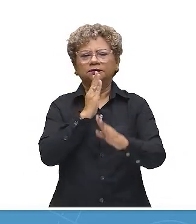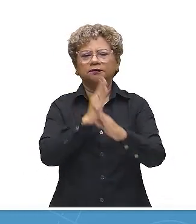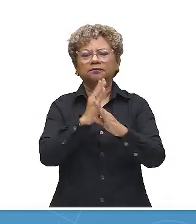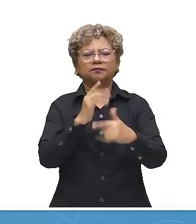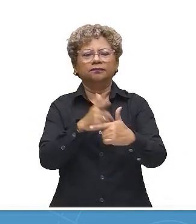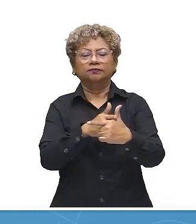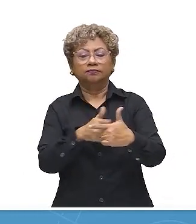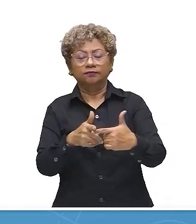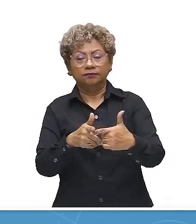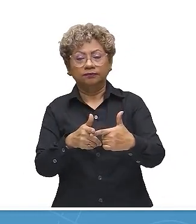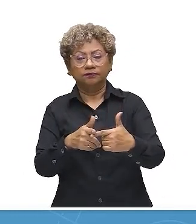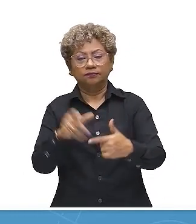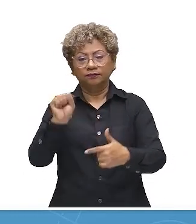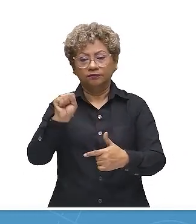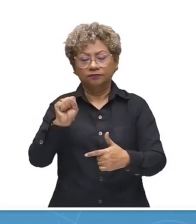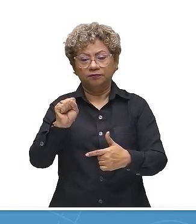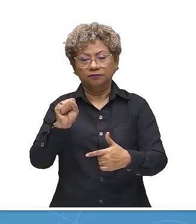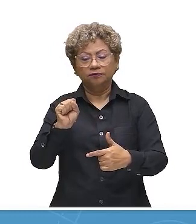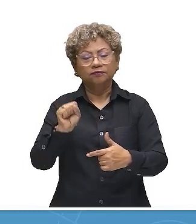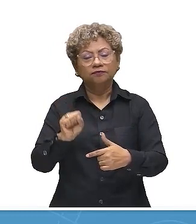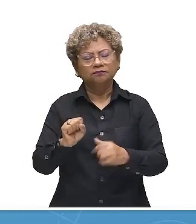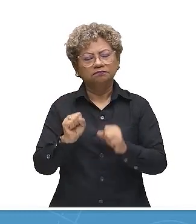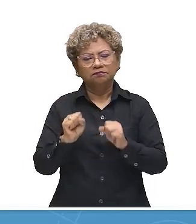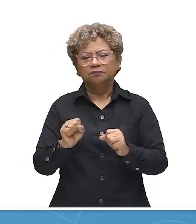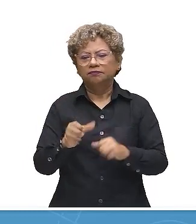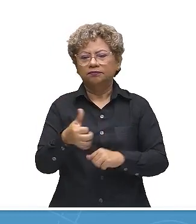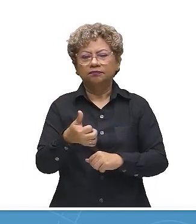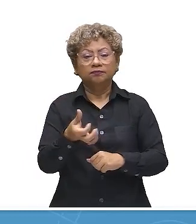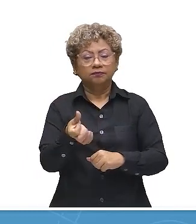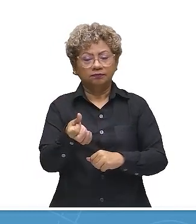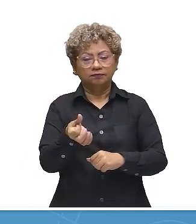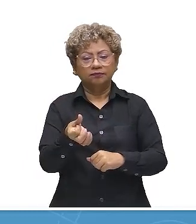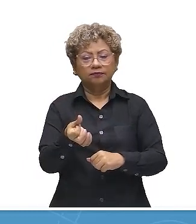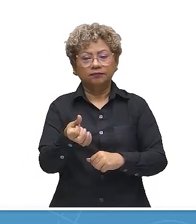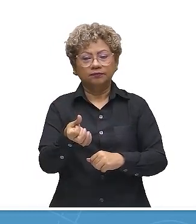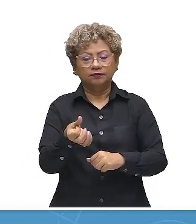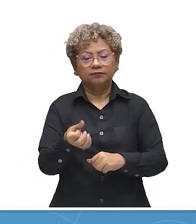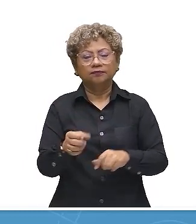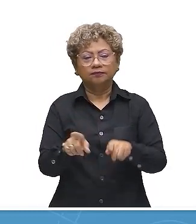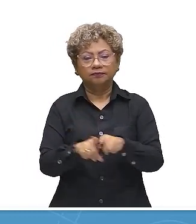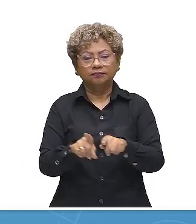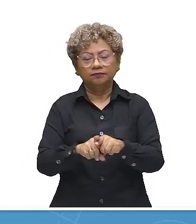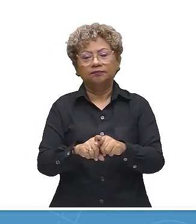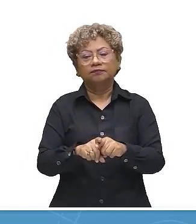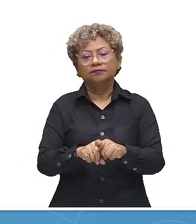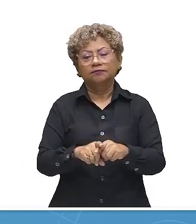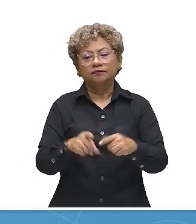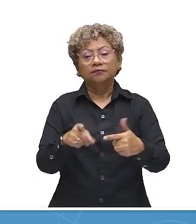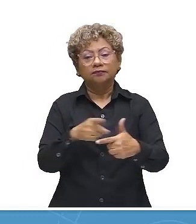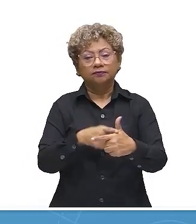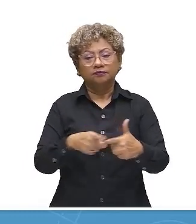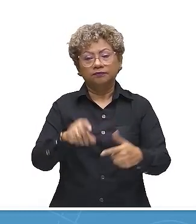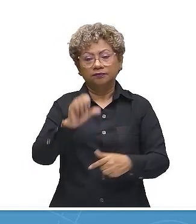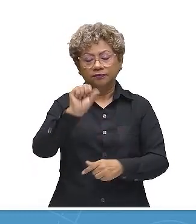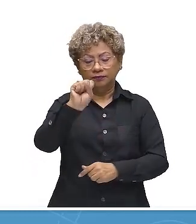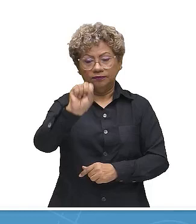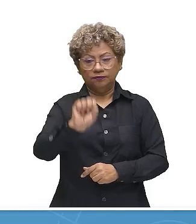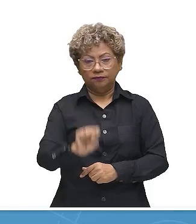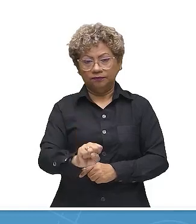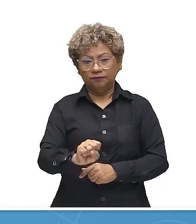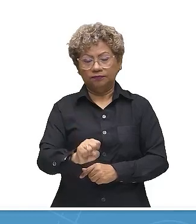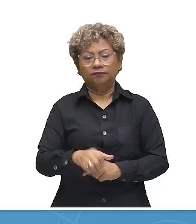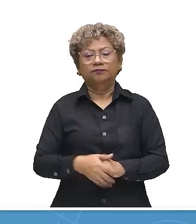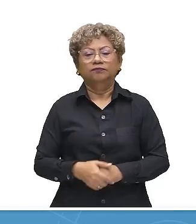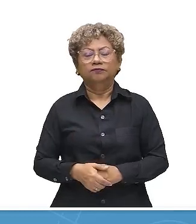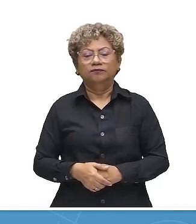aquela fração lá, 8 sobre 16, dividir direto por 8. Ó. E aí, eu chegaria naquela